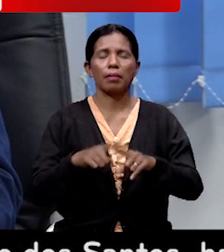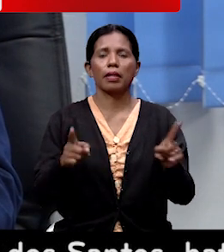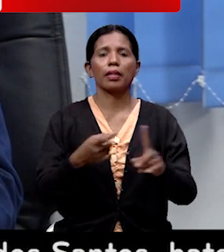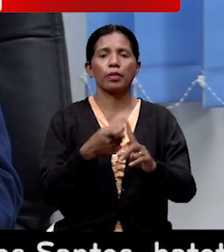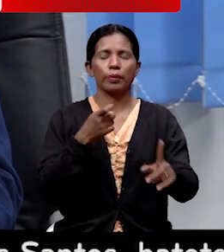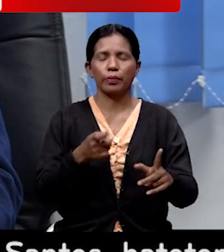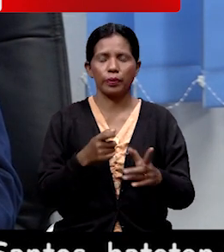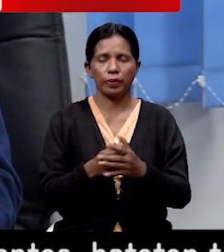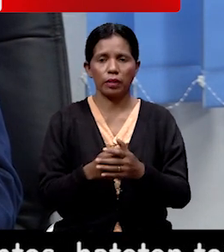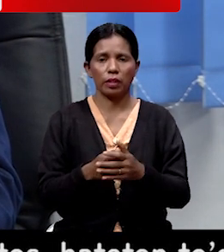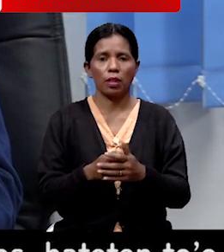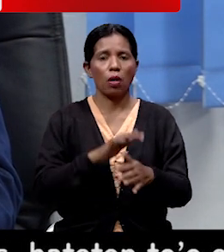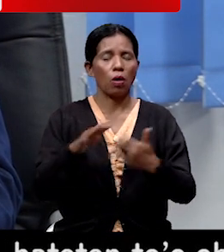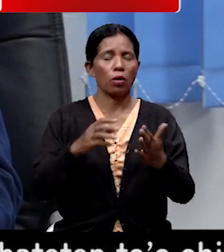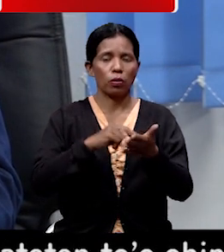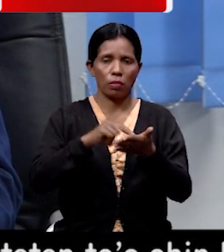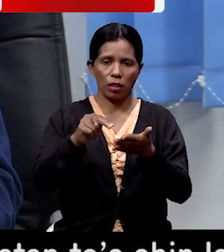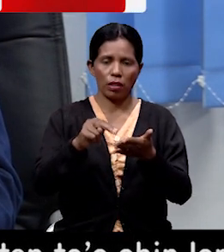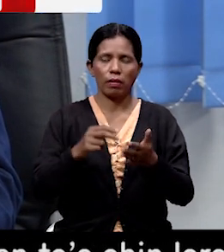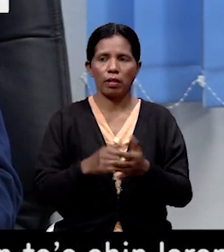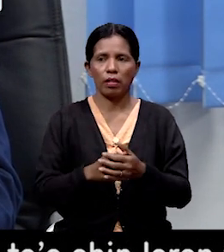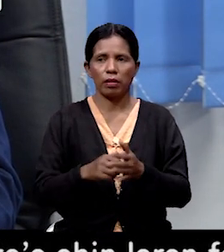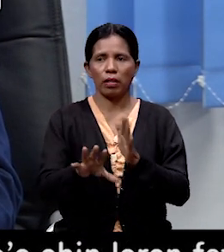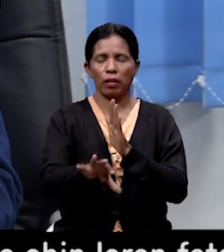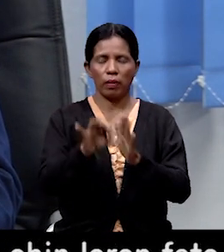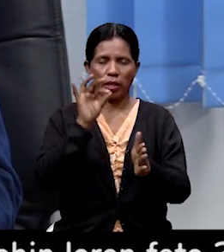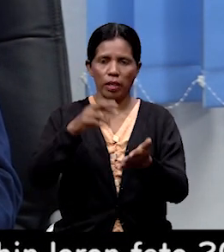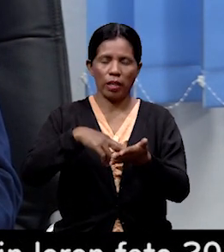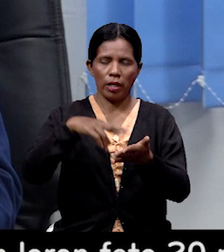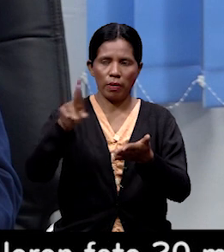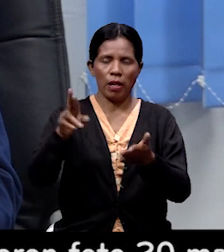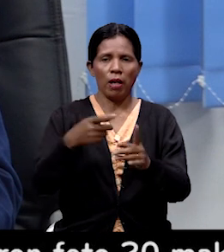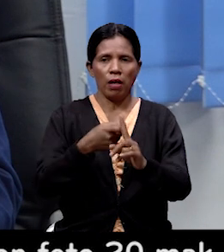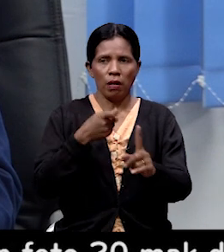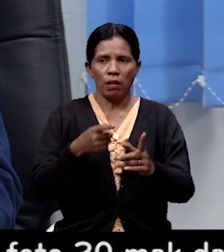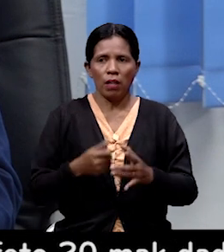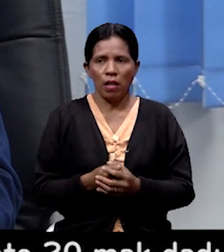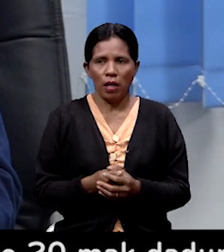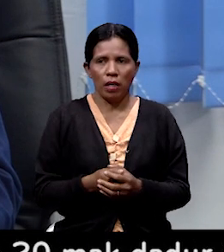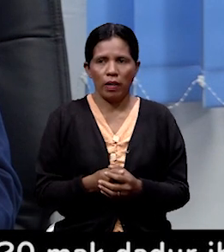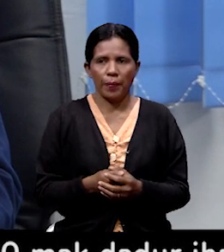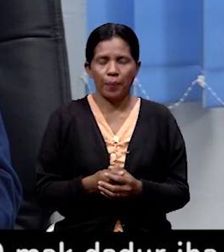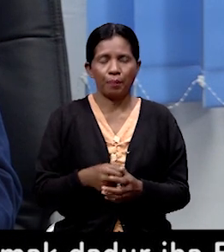total número de né, só reta a aprovação de coisa do